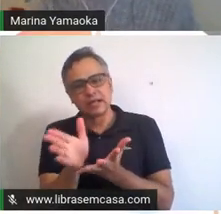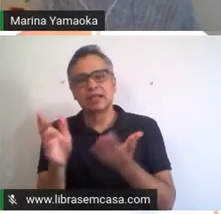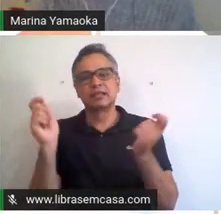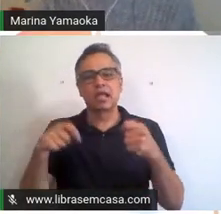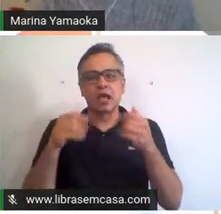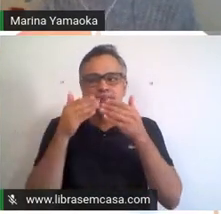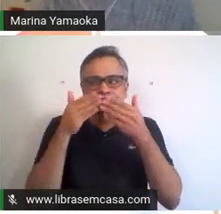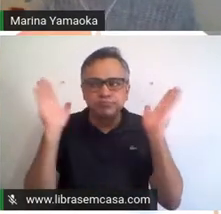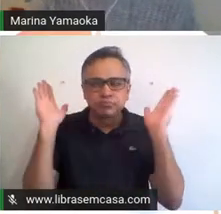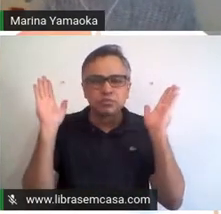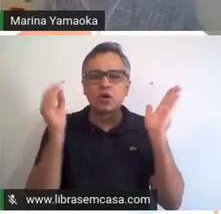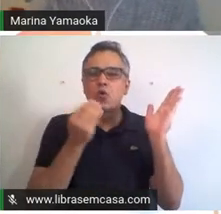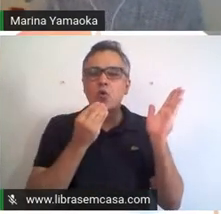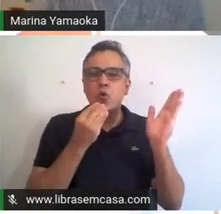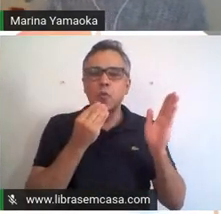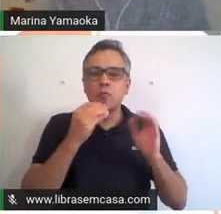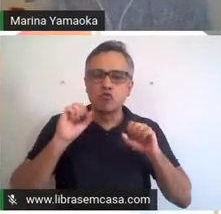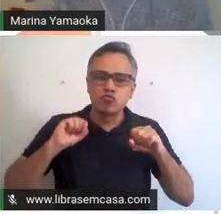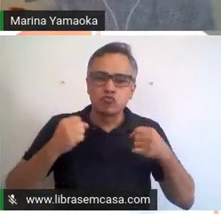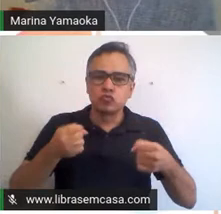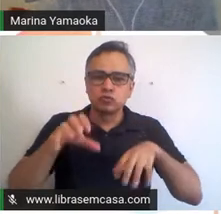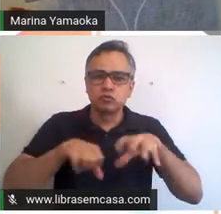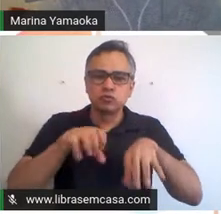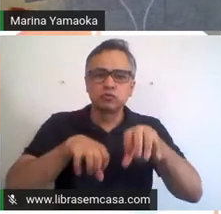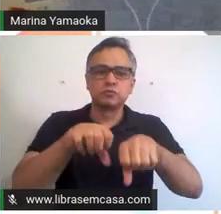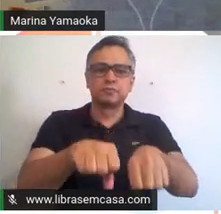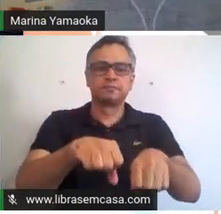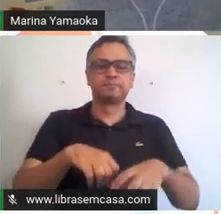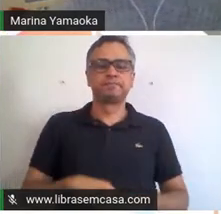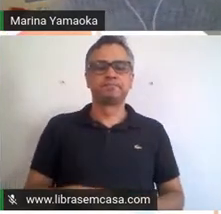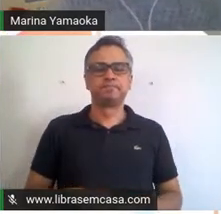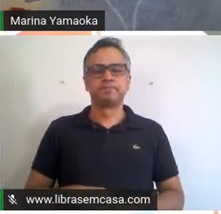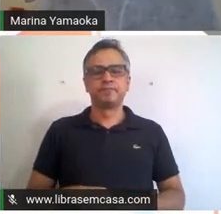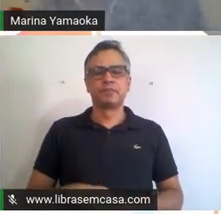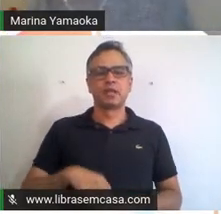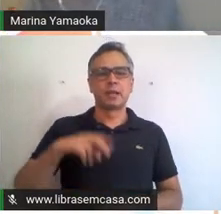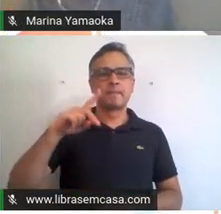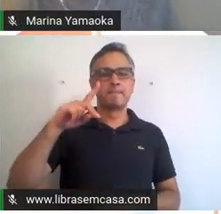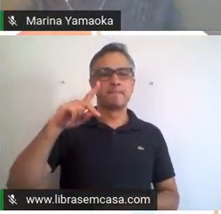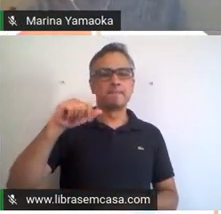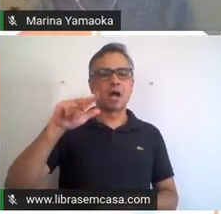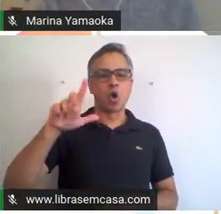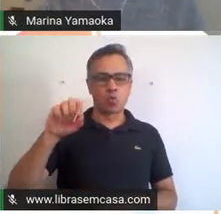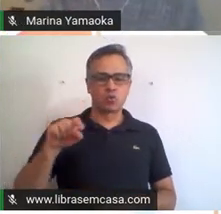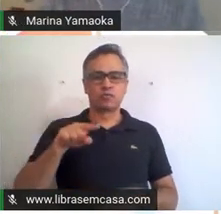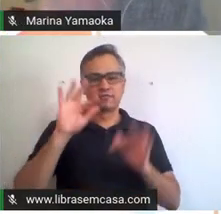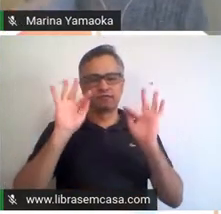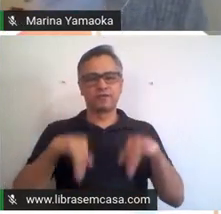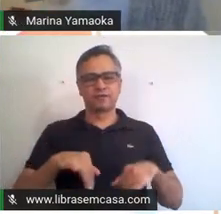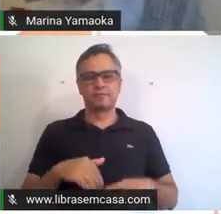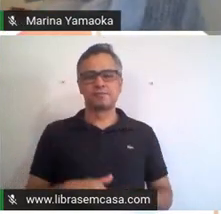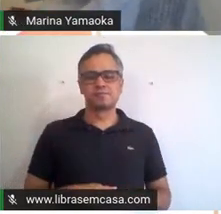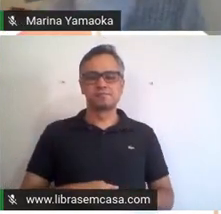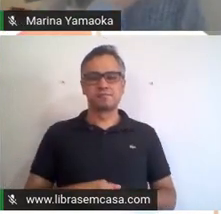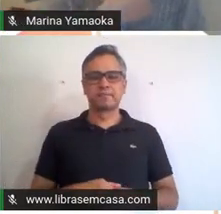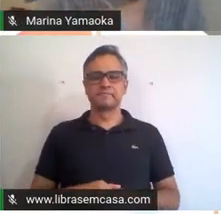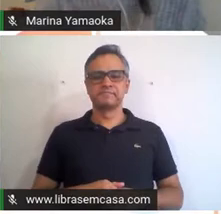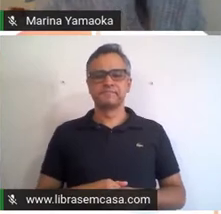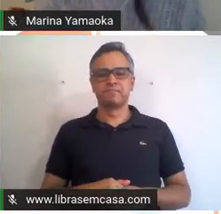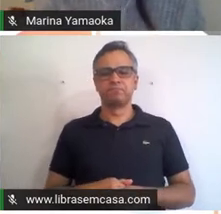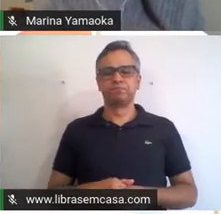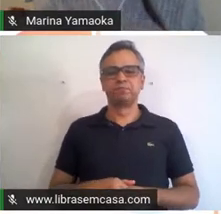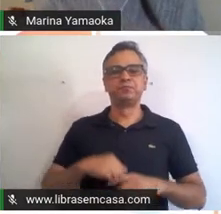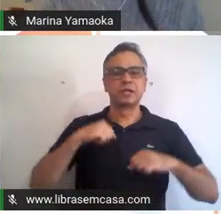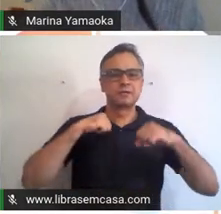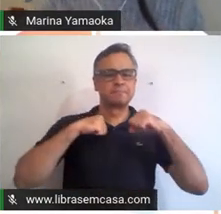abre portas para muitas oportunidades de envolvimento, né? Paulo, te convido então para uma palavra final. Bem, foi um debate